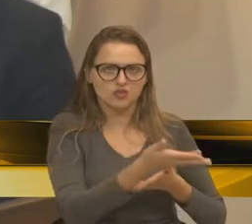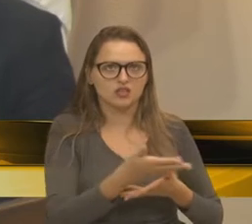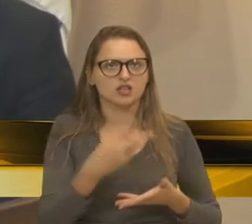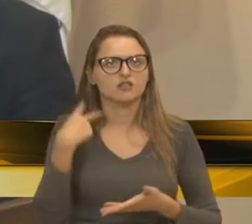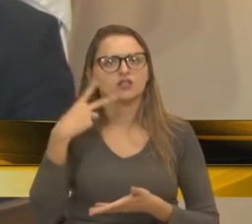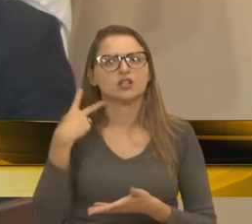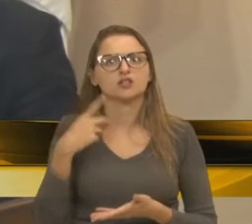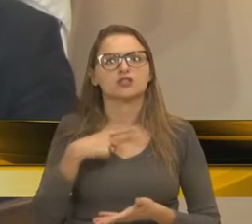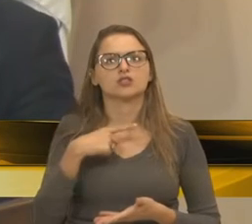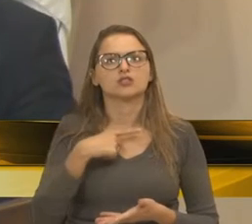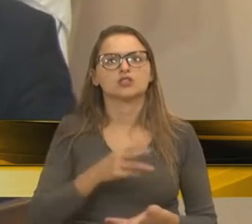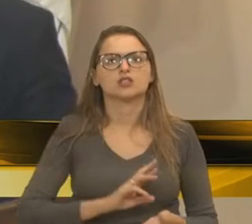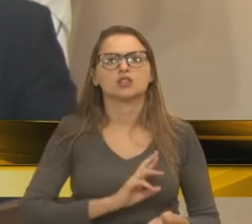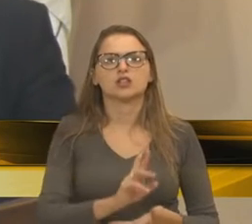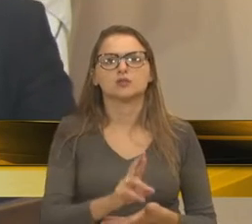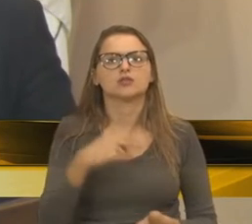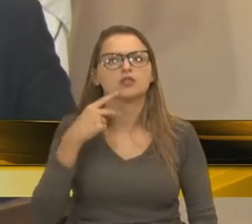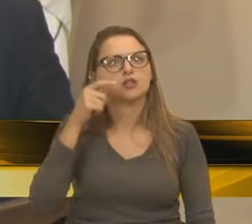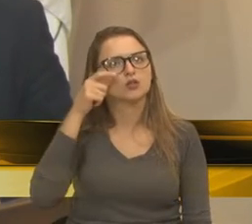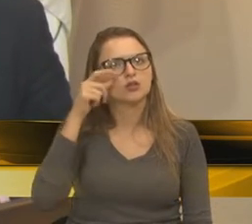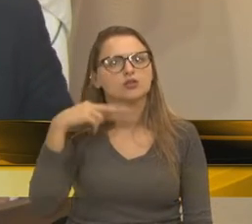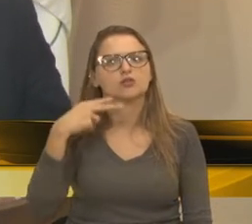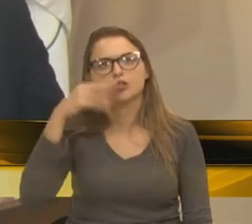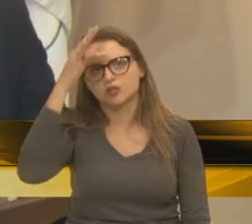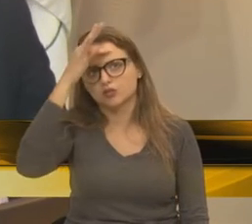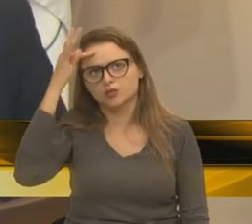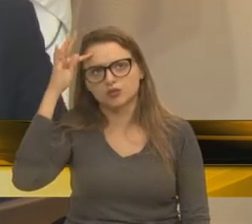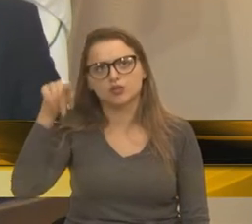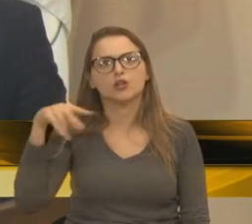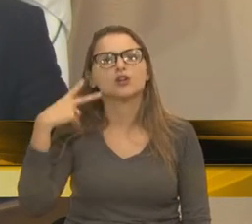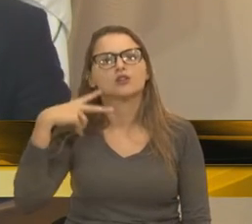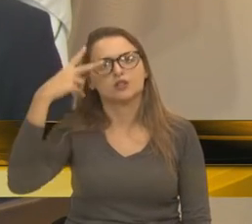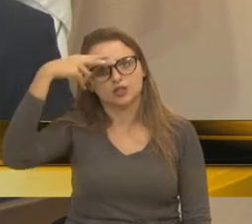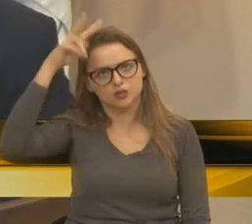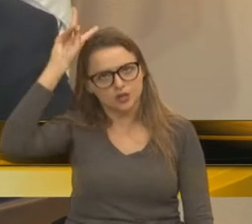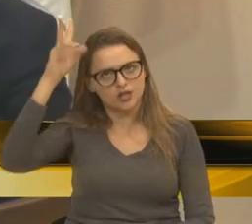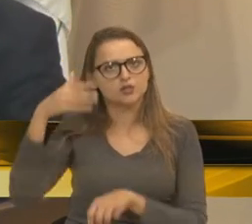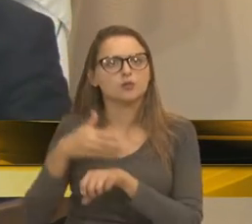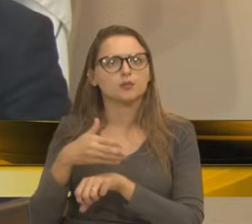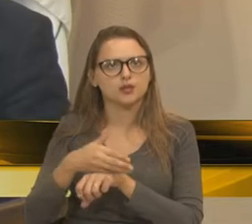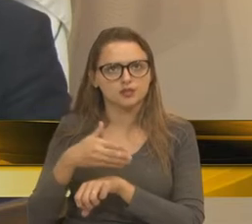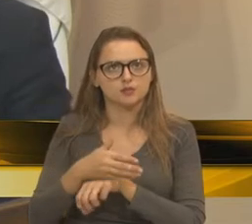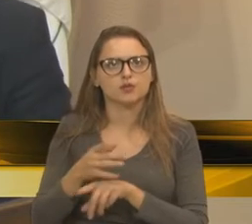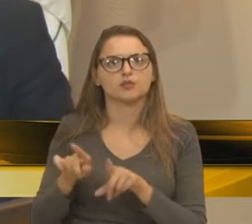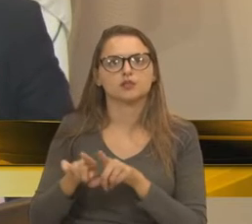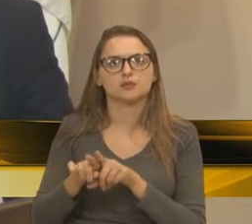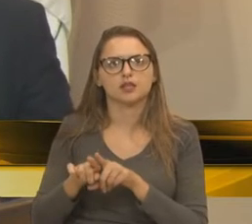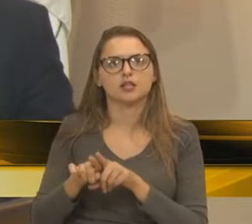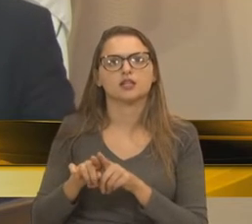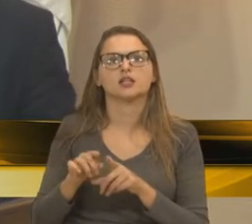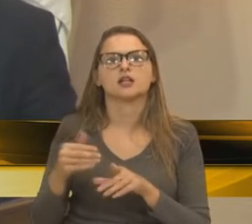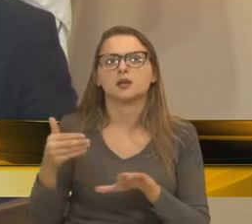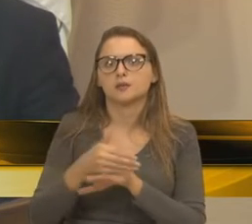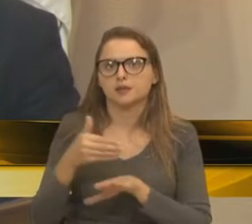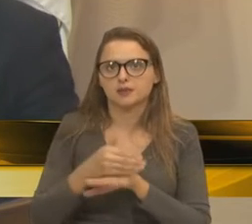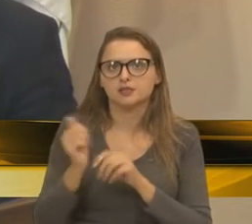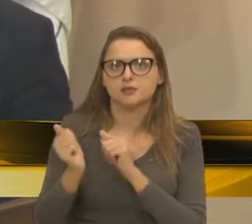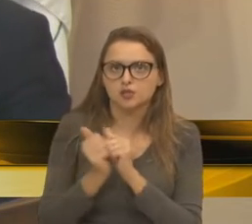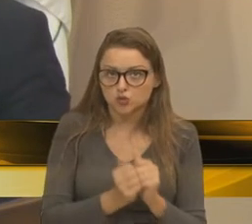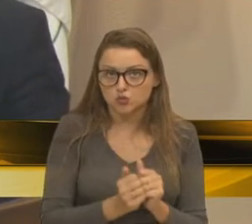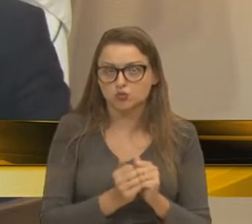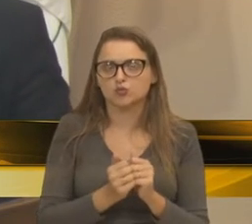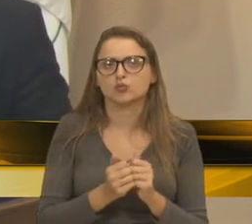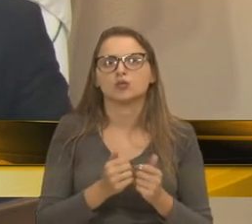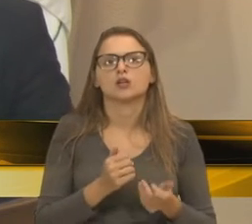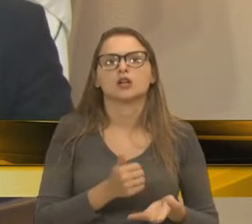tinha um representante do vereador Périco, do vereador Toigo, o vereador Edson da Rosa, inclusive desmarcou uma outra reunião para estar junto, a